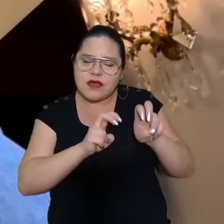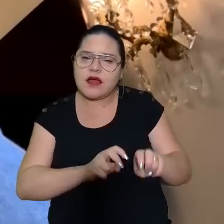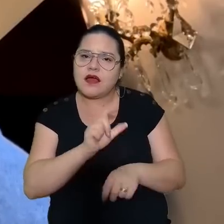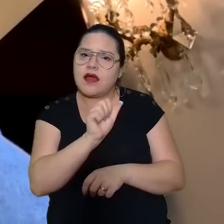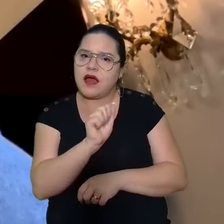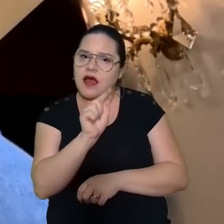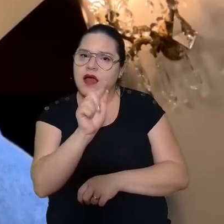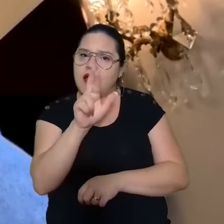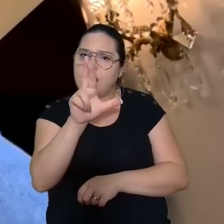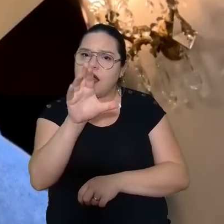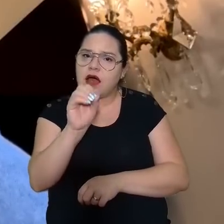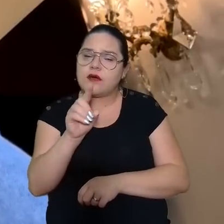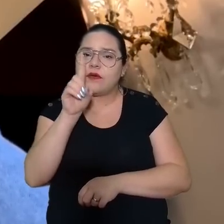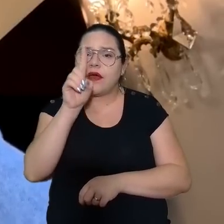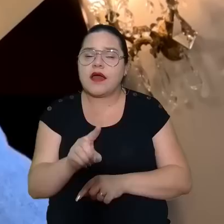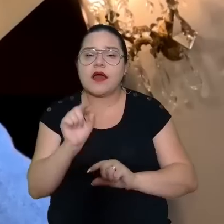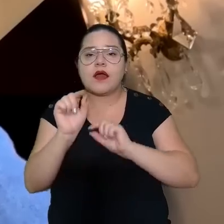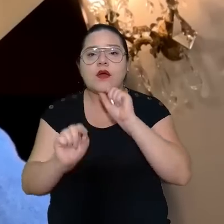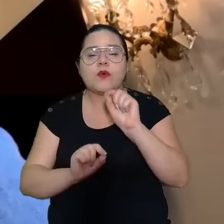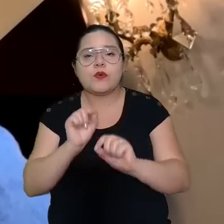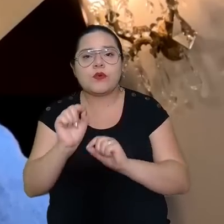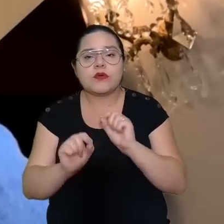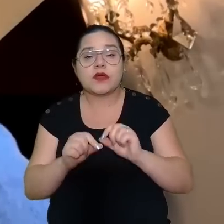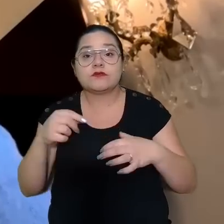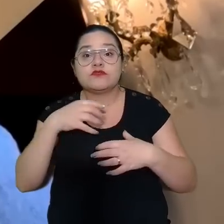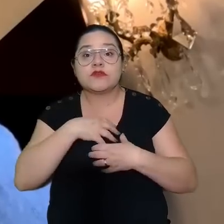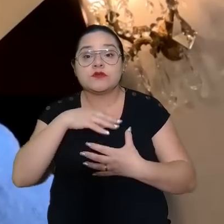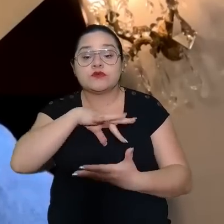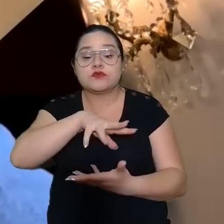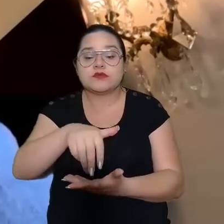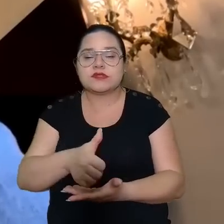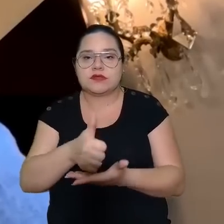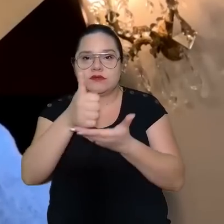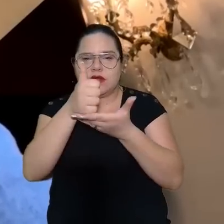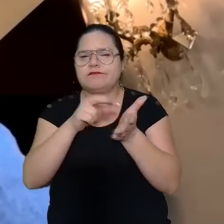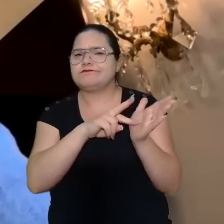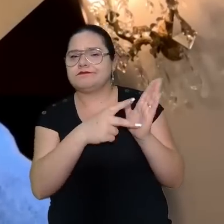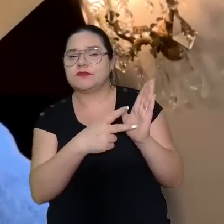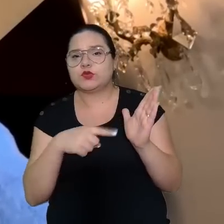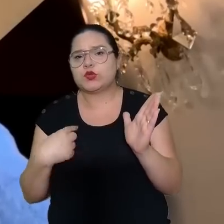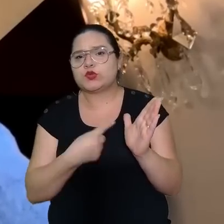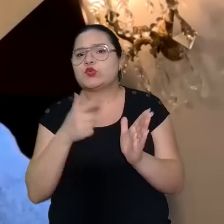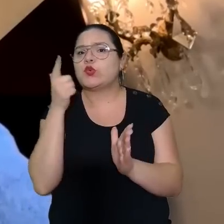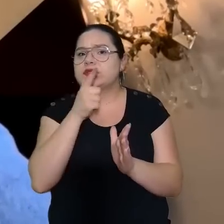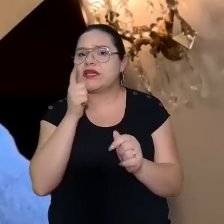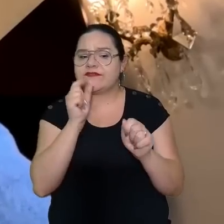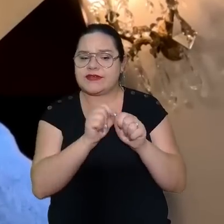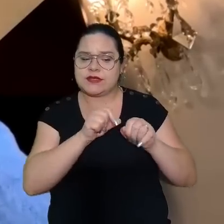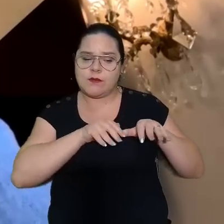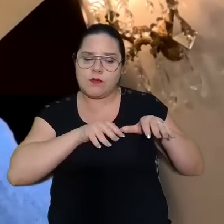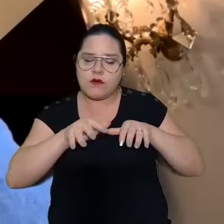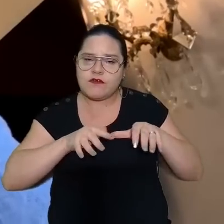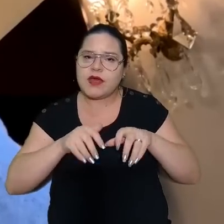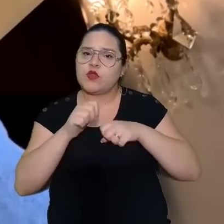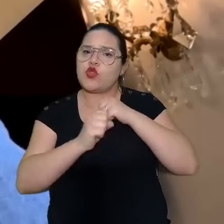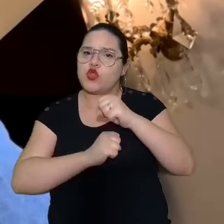levar de uma maneira sustentável, ou seja, que a gente consiga fazer esse mesmo movimento ano após ano após